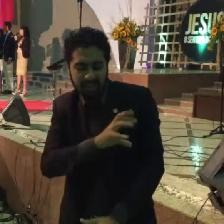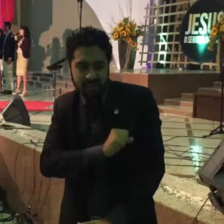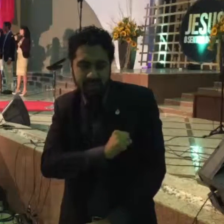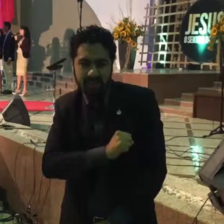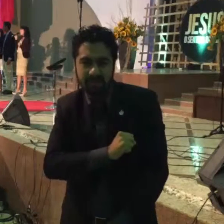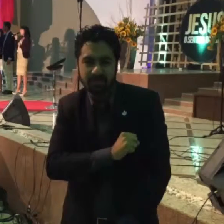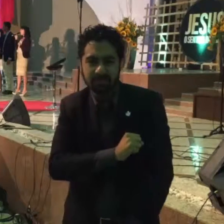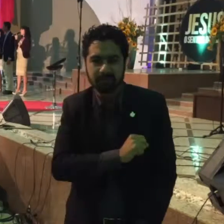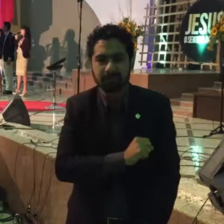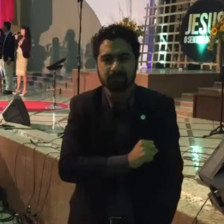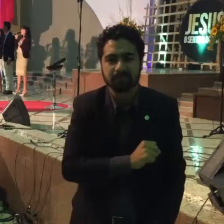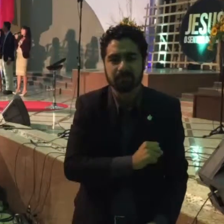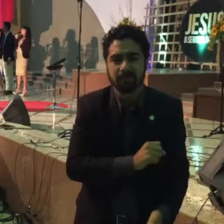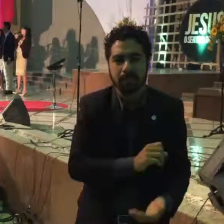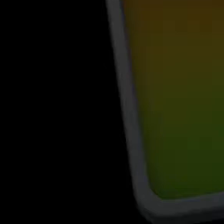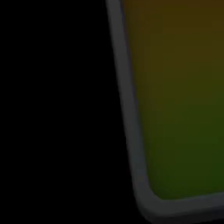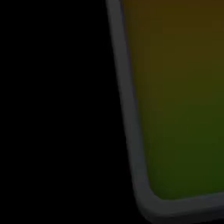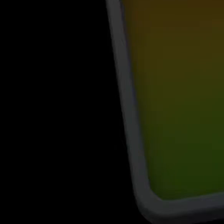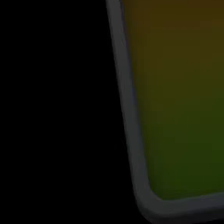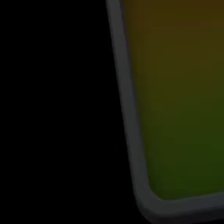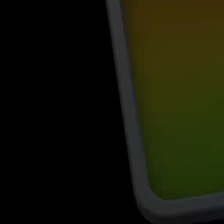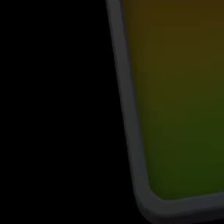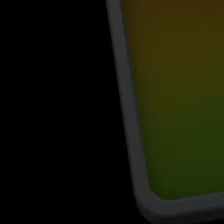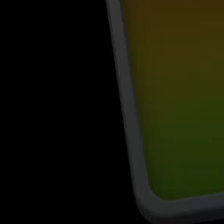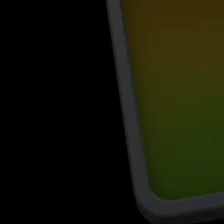Amém.